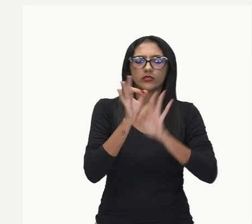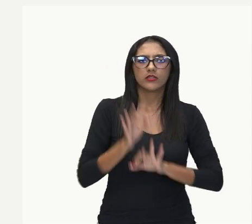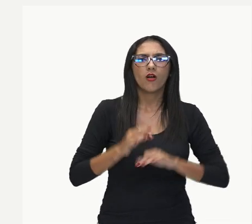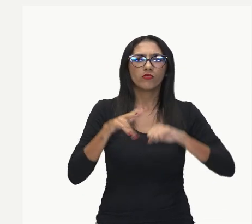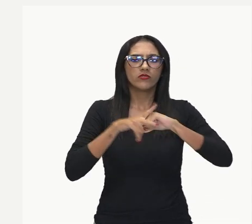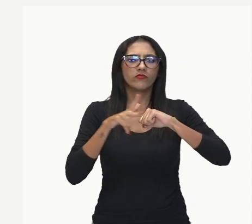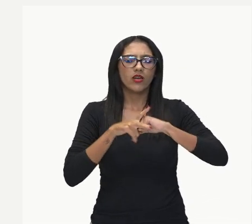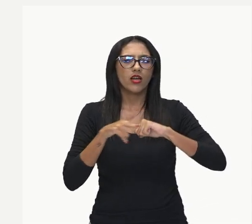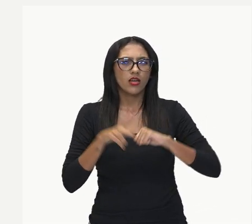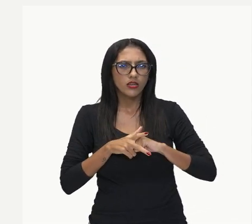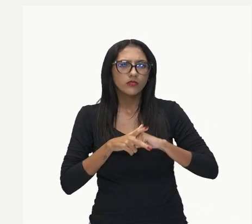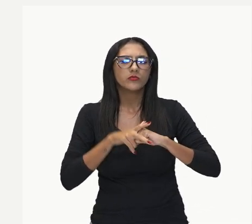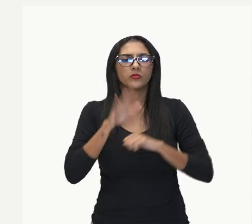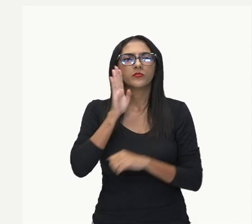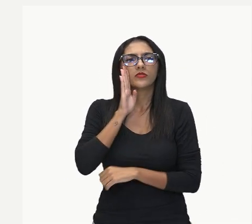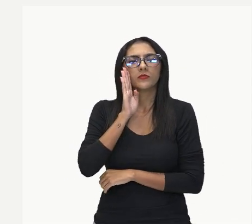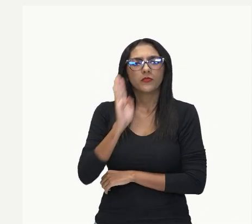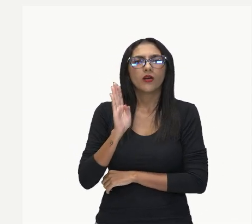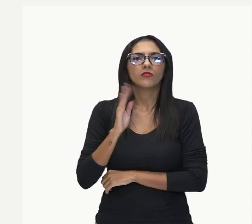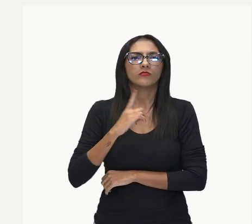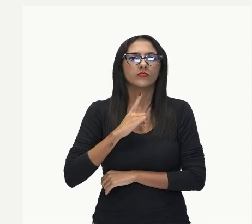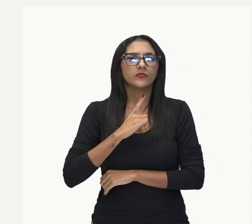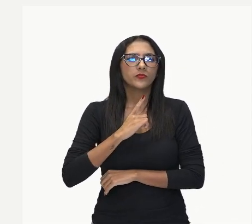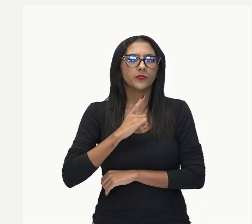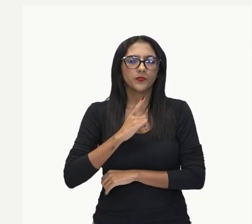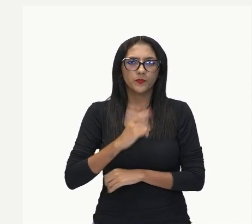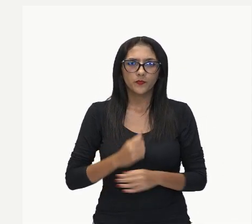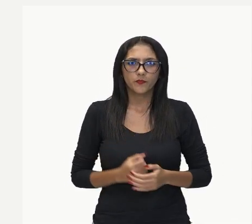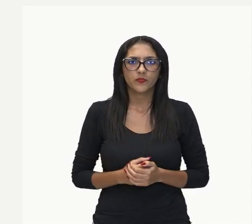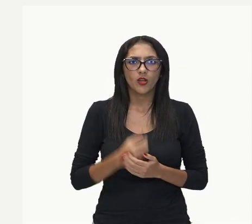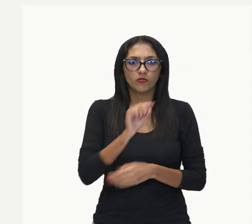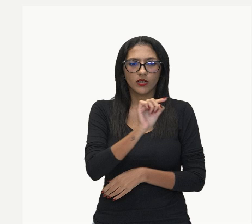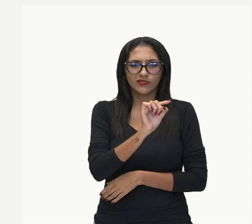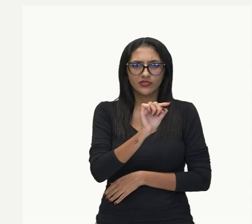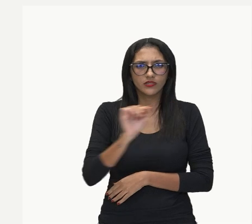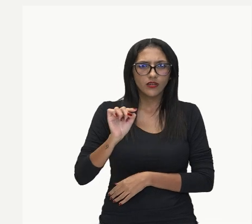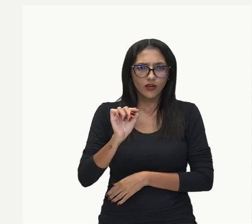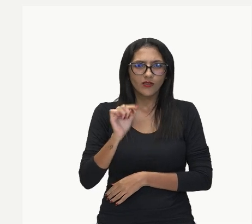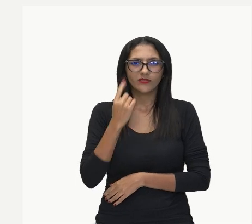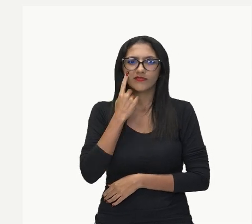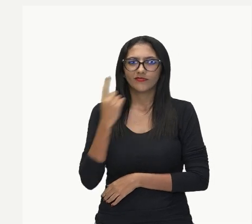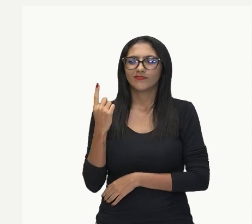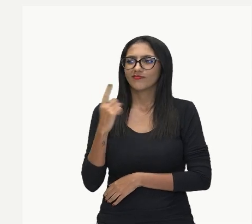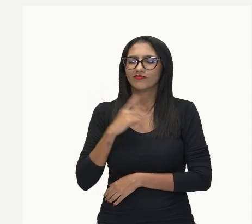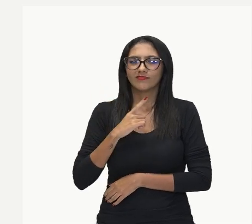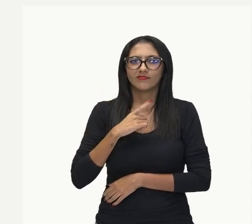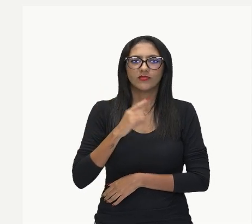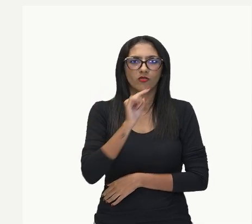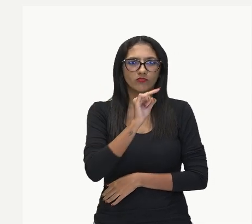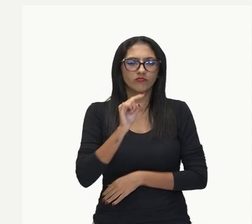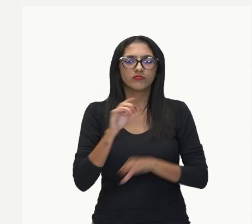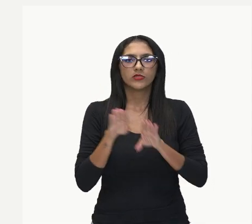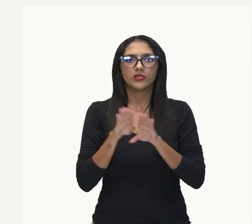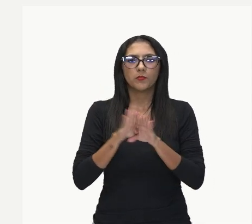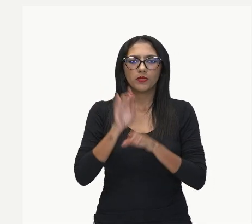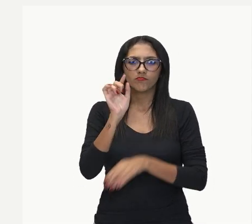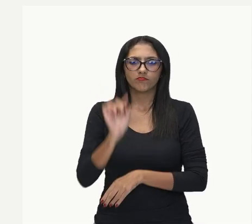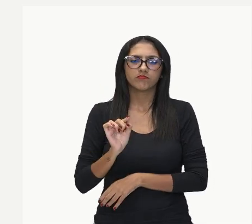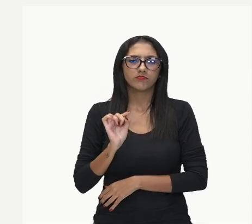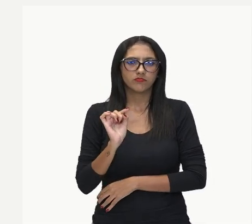certo? Nós temos aí exatamente os travessões, olha só, ponto de